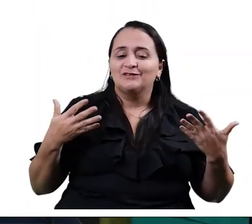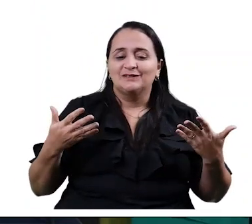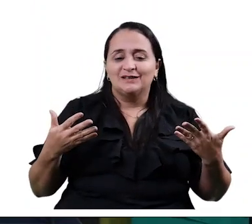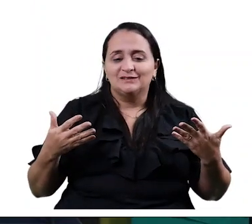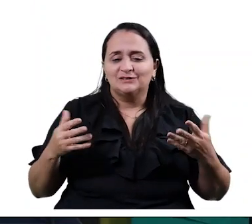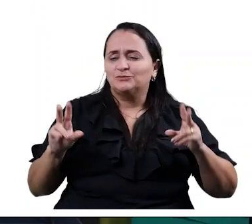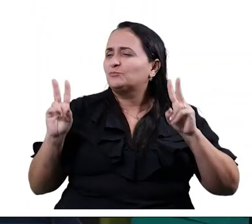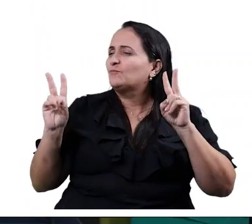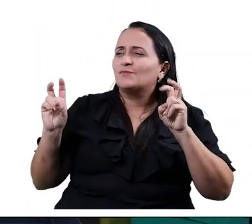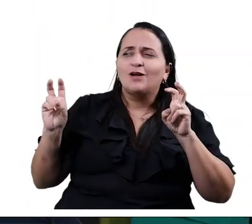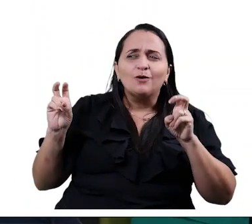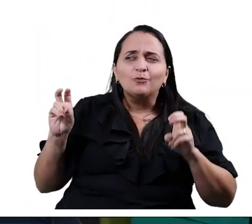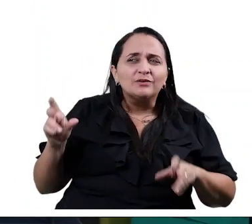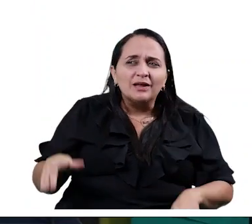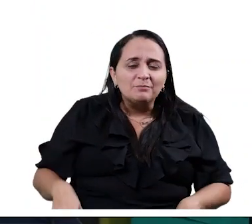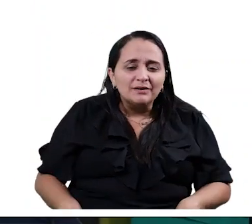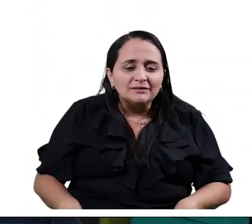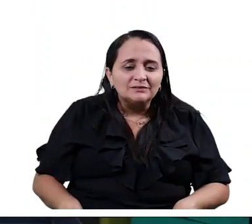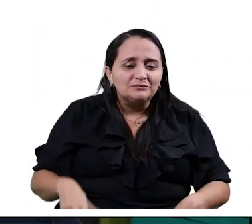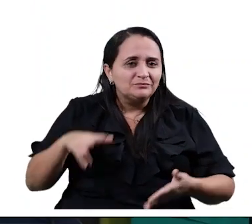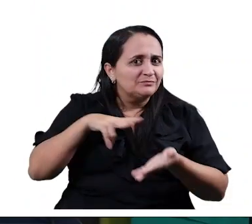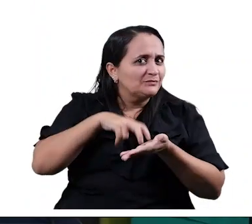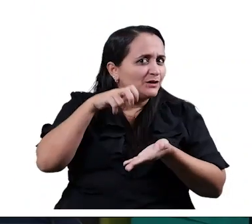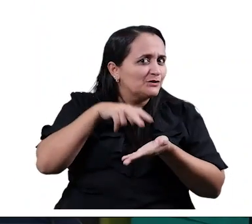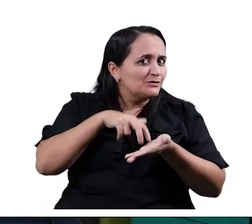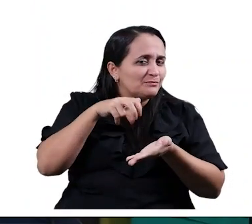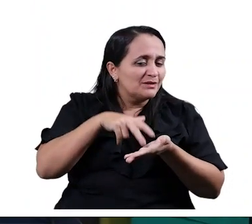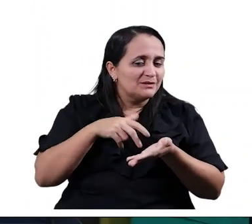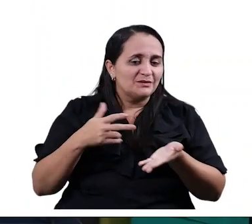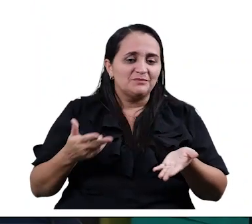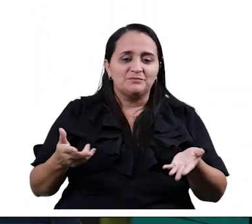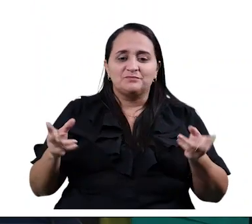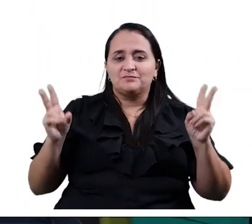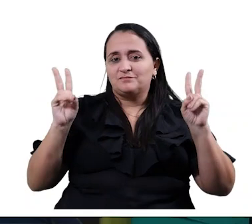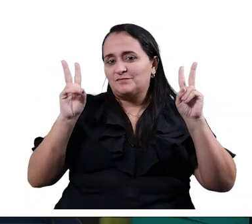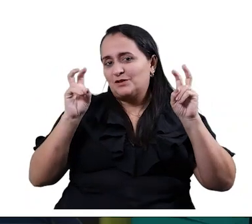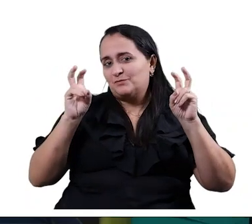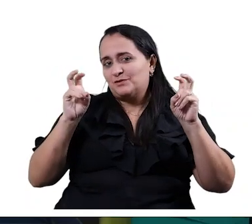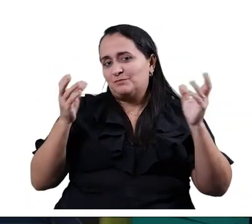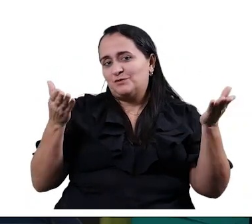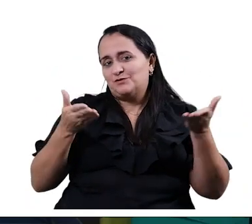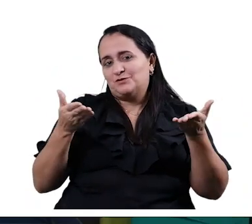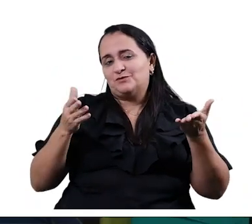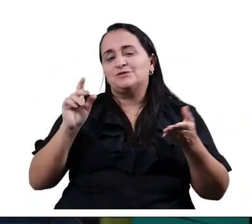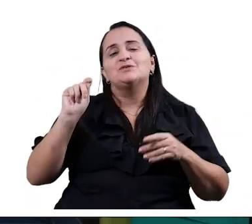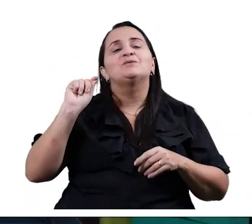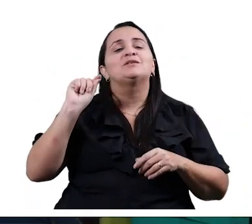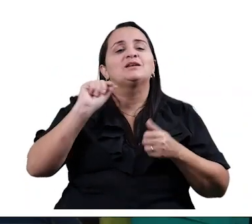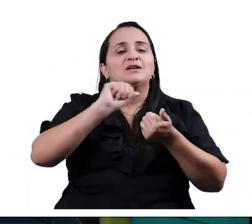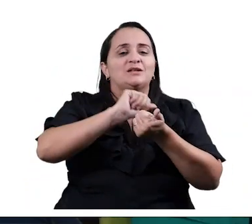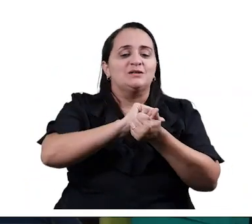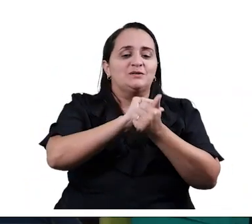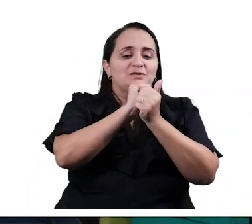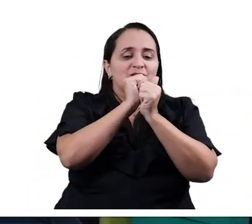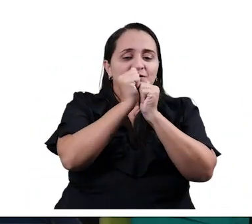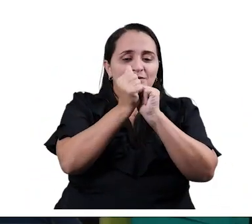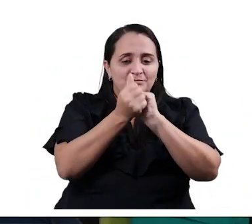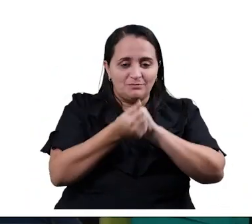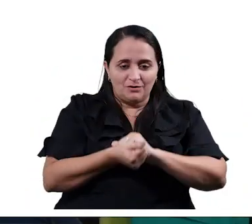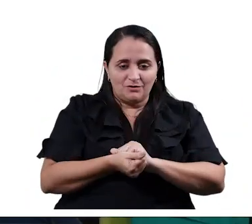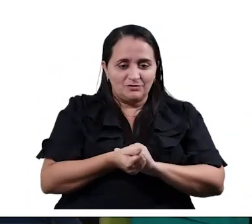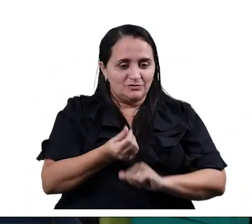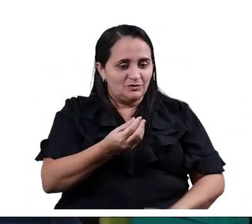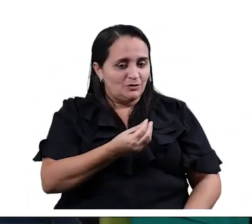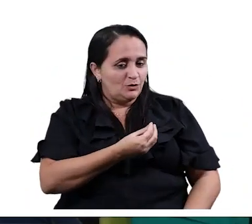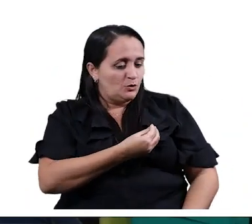Pró, qual é o tema, hein, para essa agitação toda? Ai, sabe, o tema de hoje é esporte. O nome é Uma Vida no